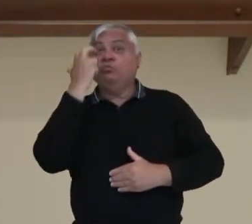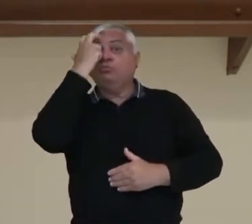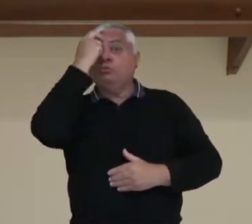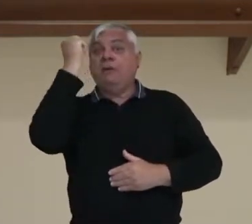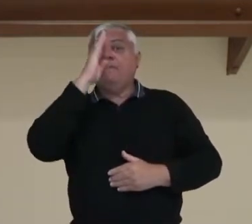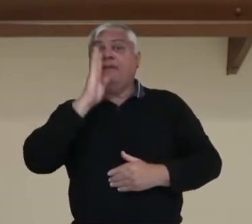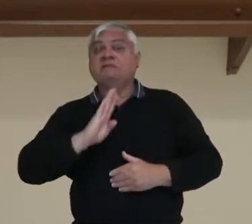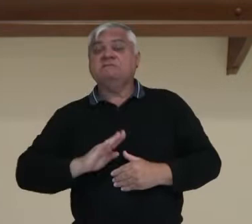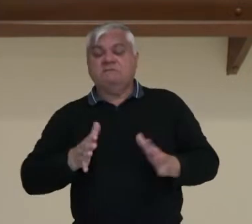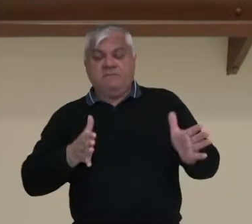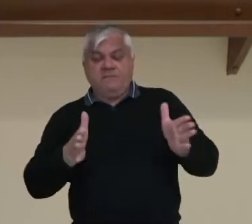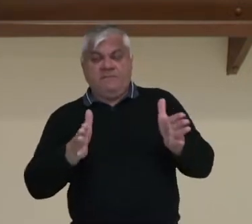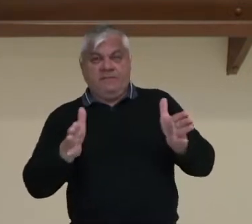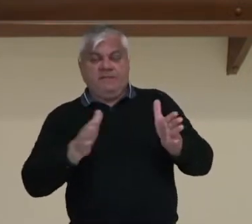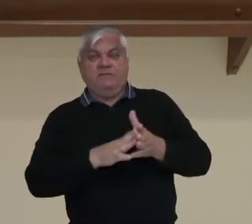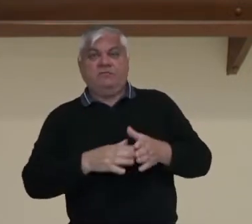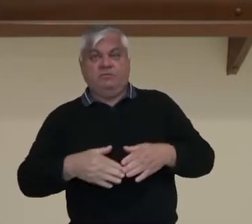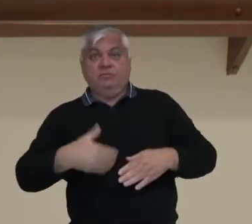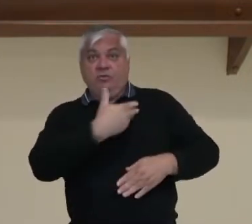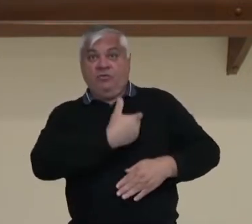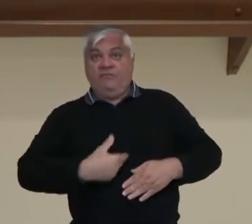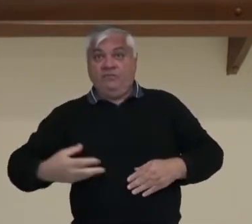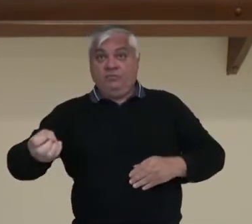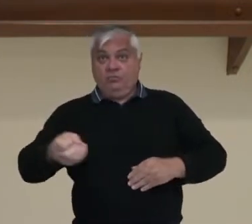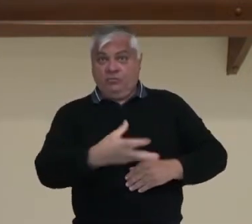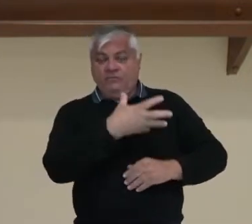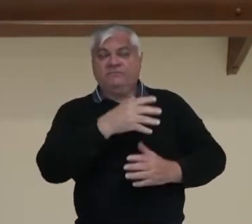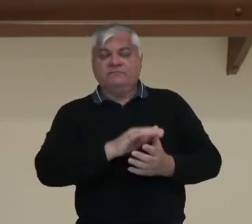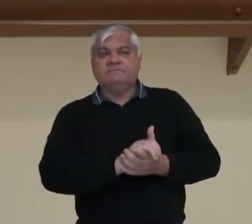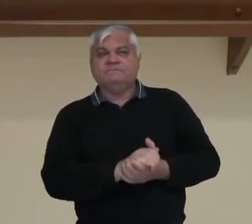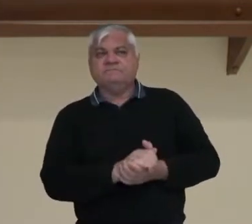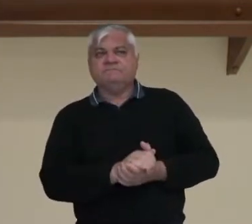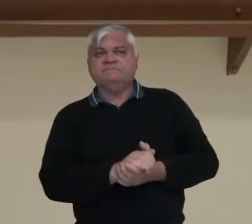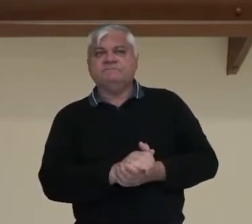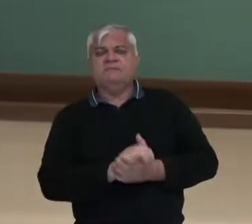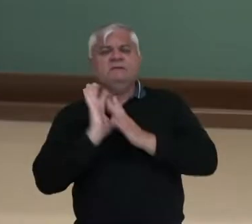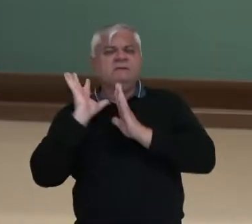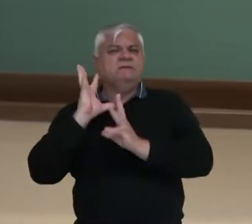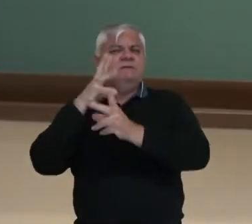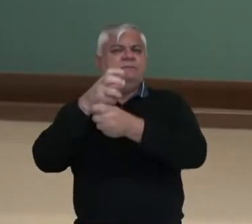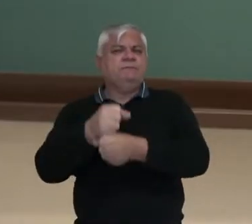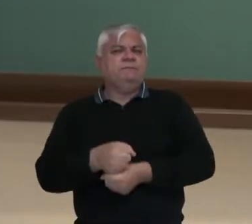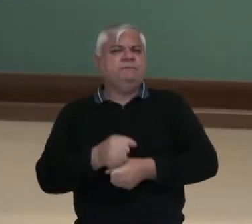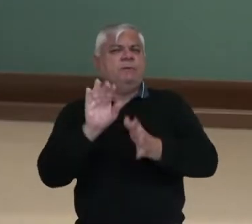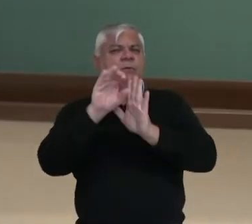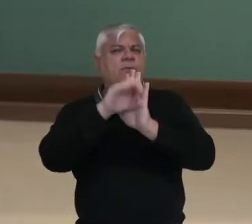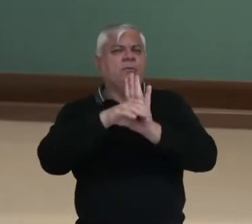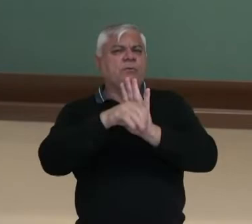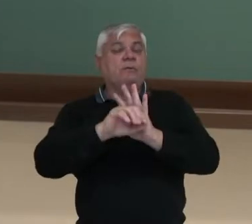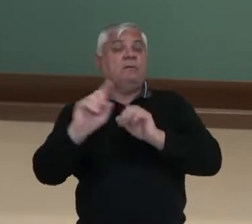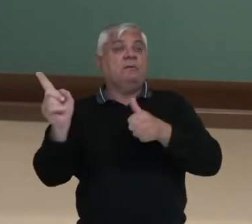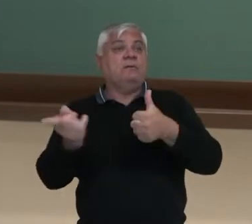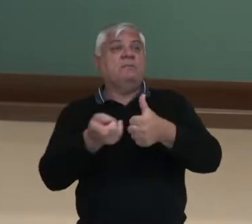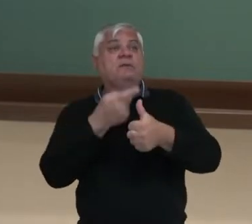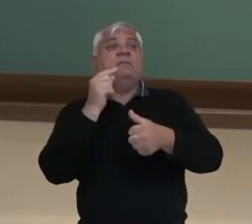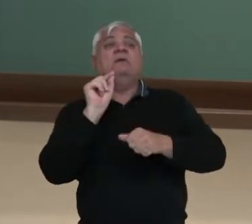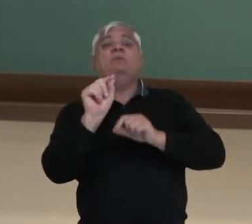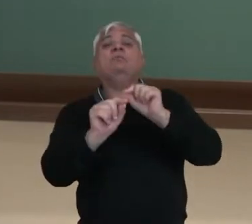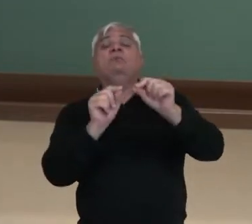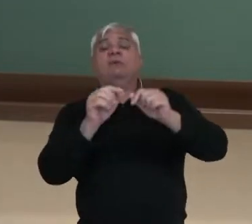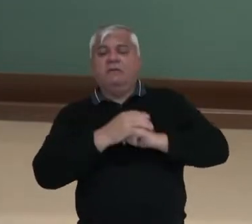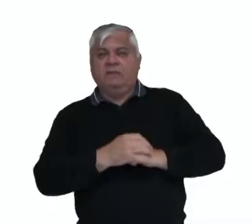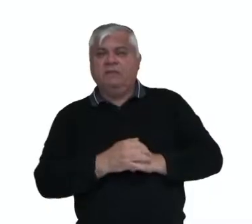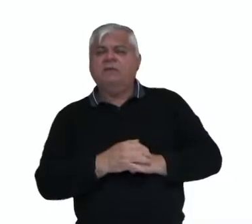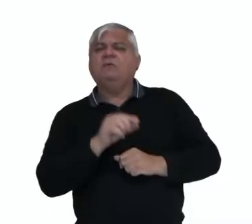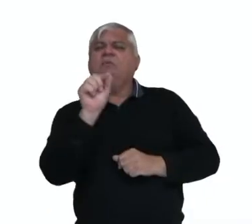esse período do Estado Novo. Bom, vamos retomar aí alguns conceitos. Primeiro, a gente tem que ver, eu